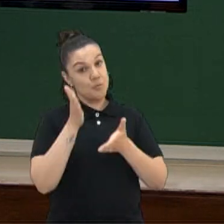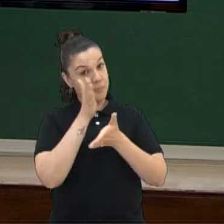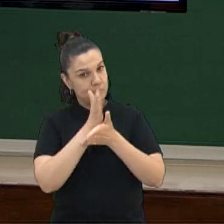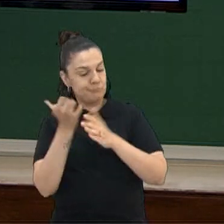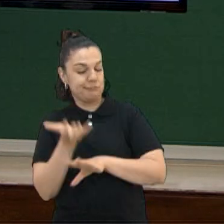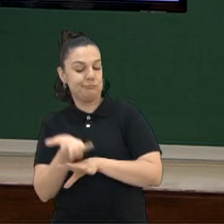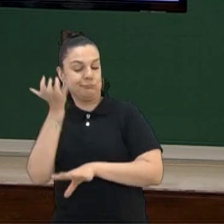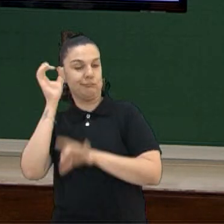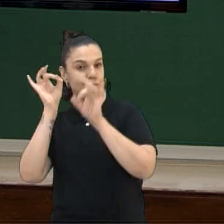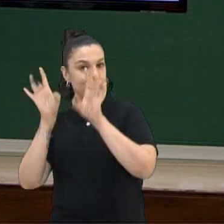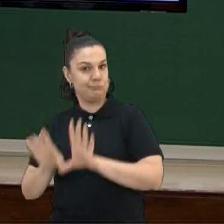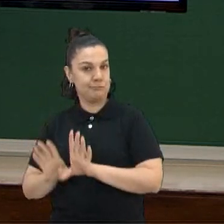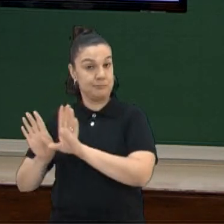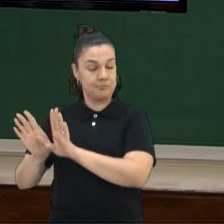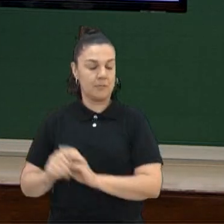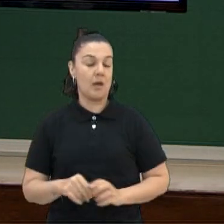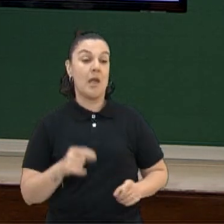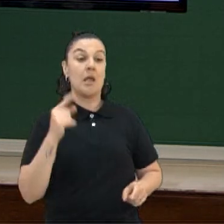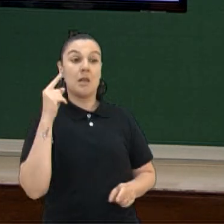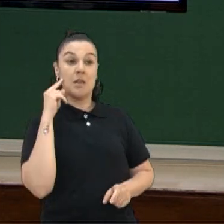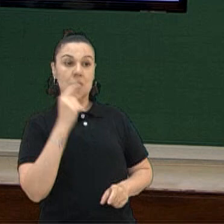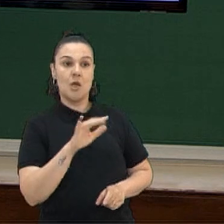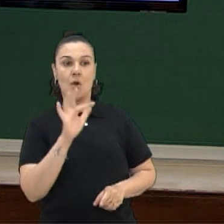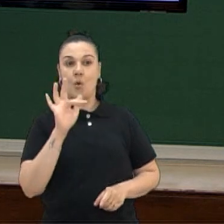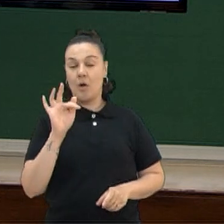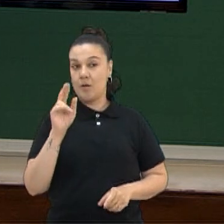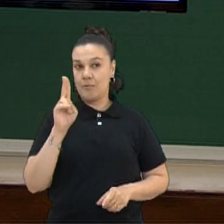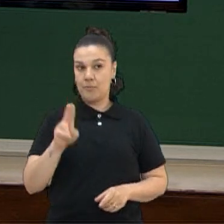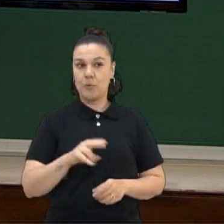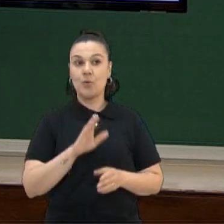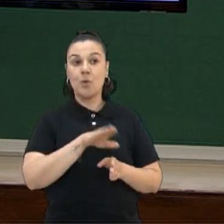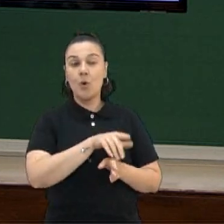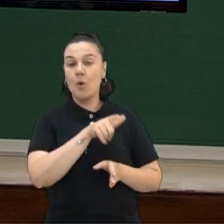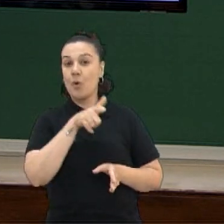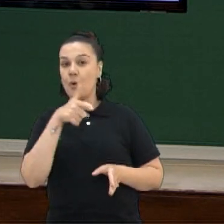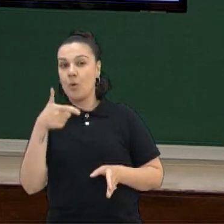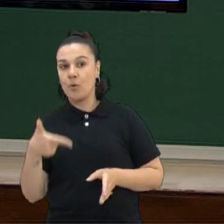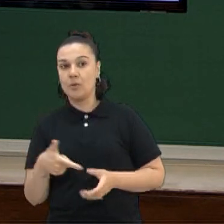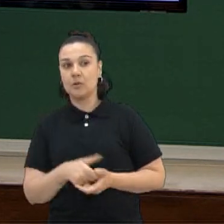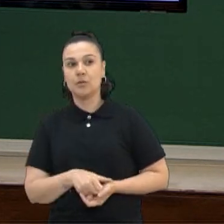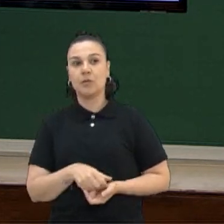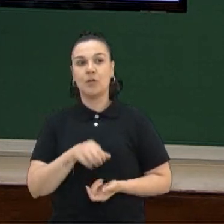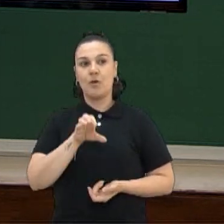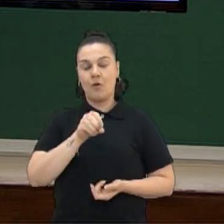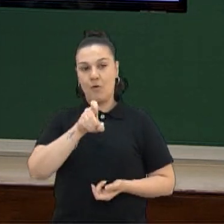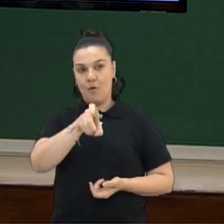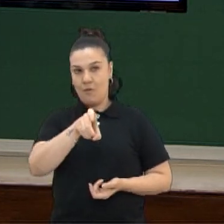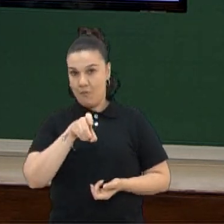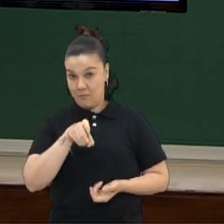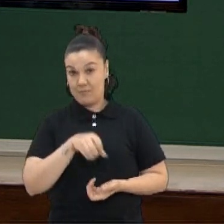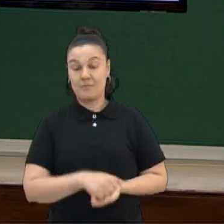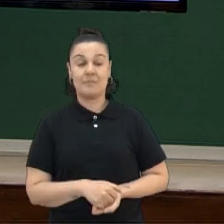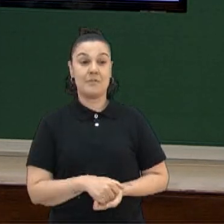gases nobres. O flúor é o mais eletronegativo, seguido do oxigênio,